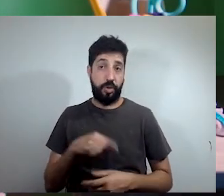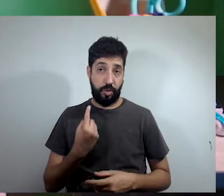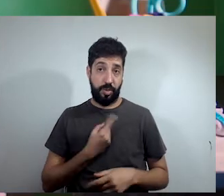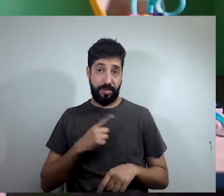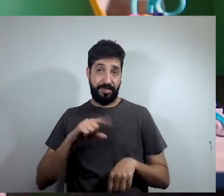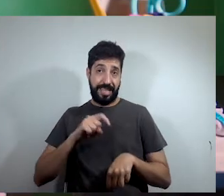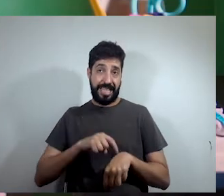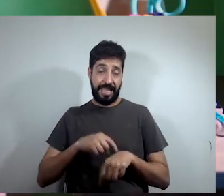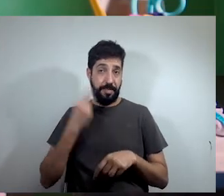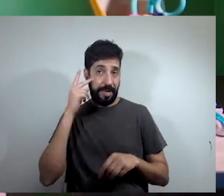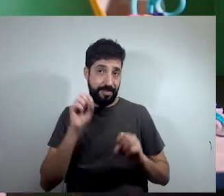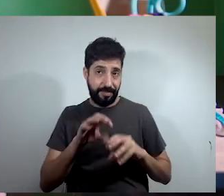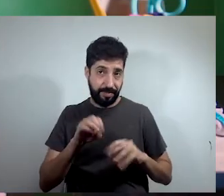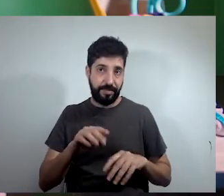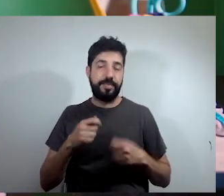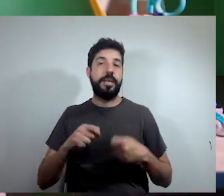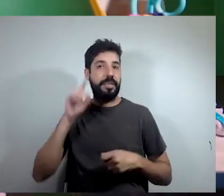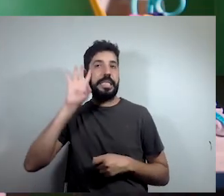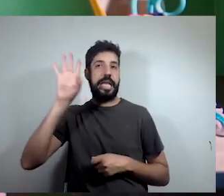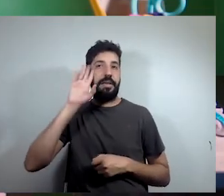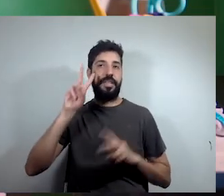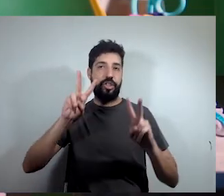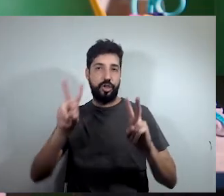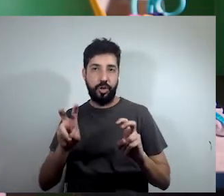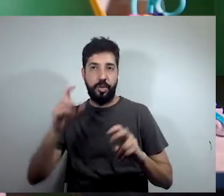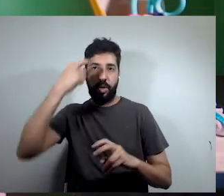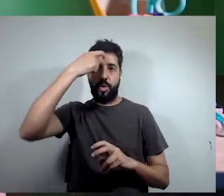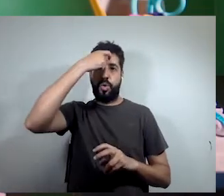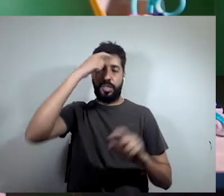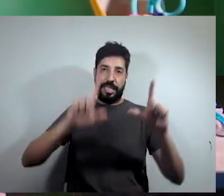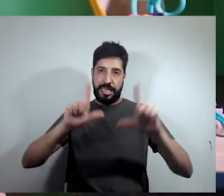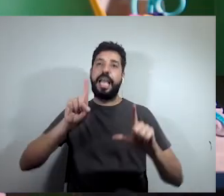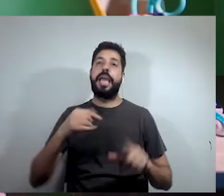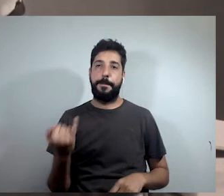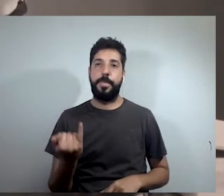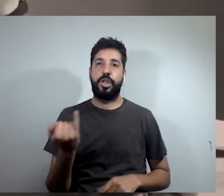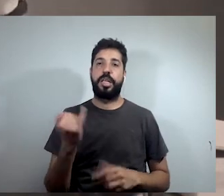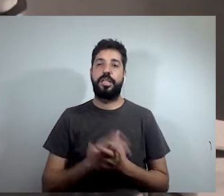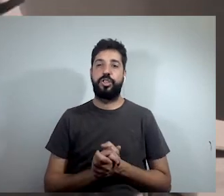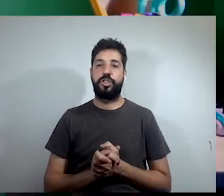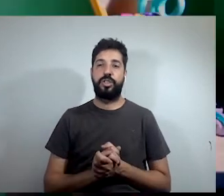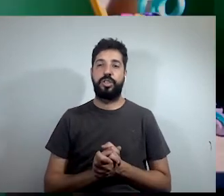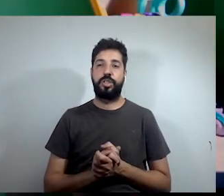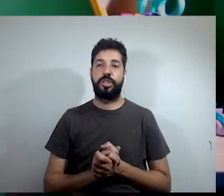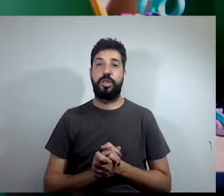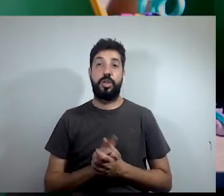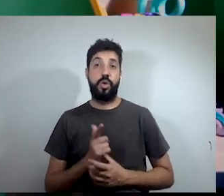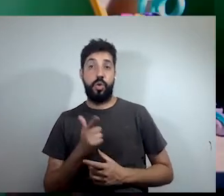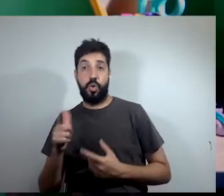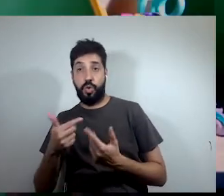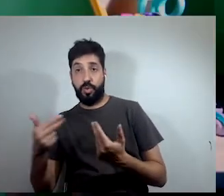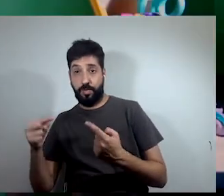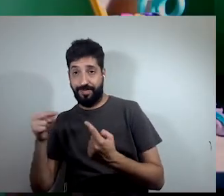tempo para educar as crianças? Então a gente tem que refletir sobre isso. Uma consciência de tela é muito importante. Um outro ponto